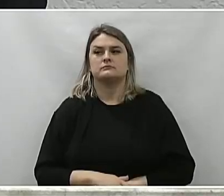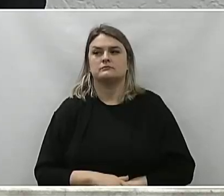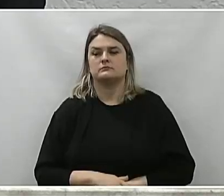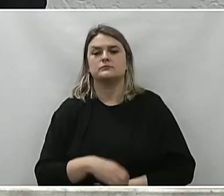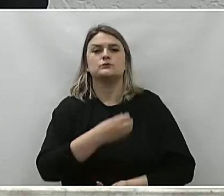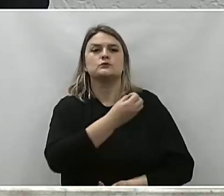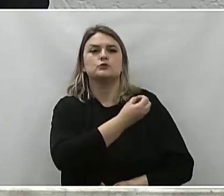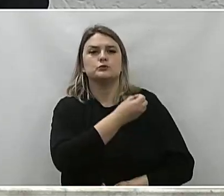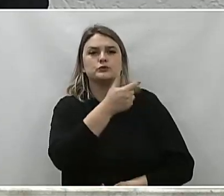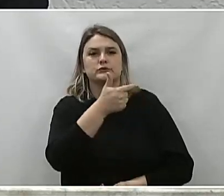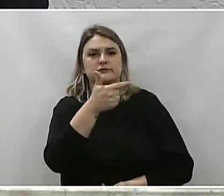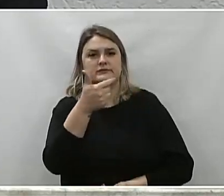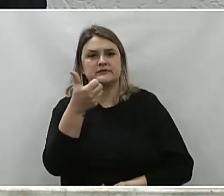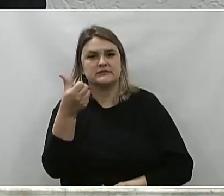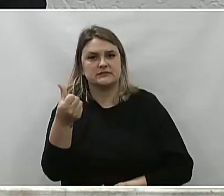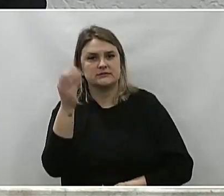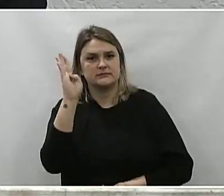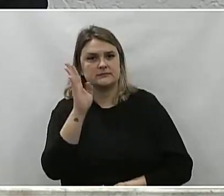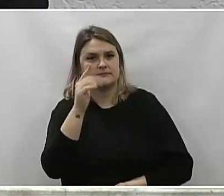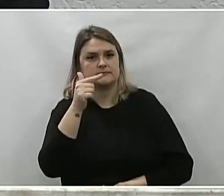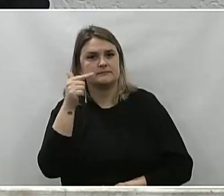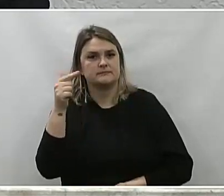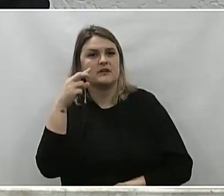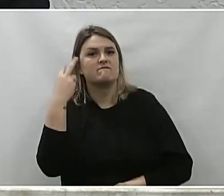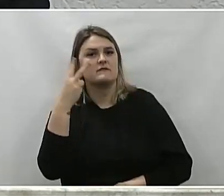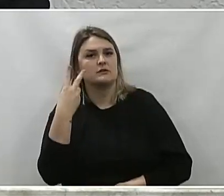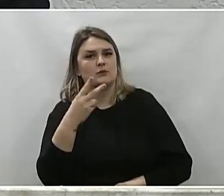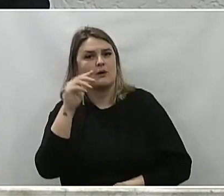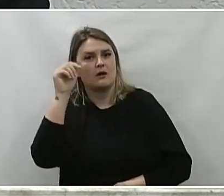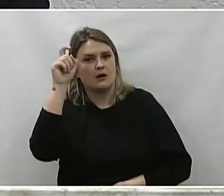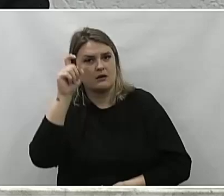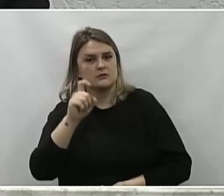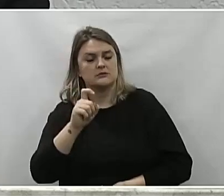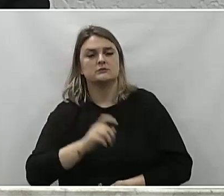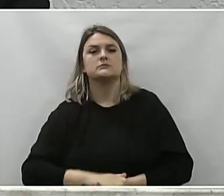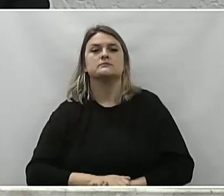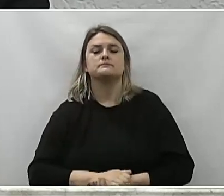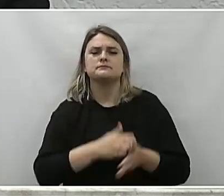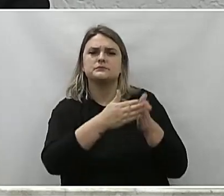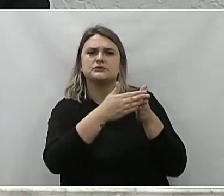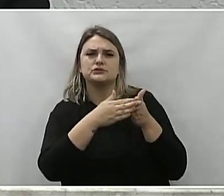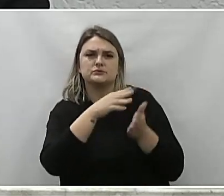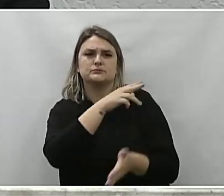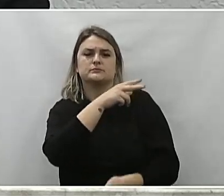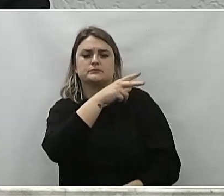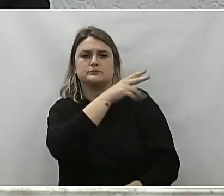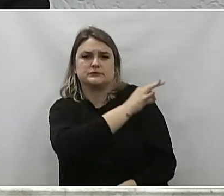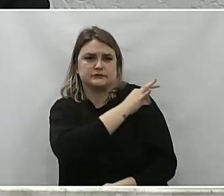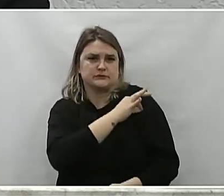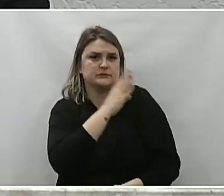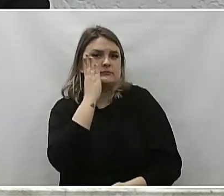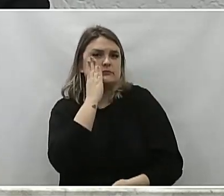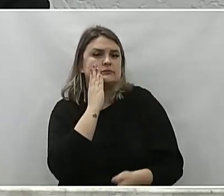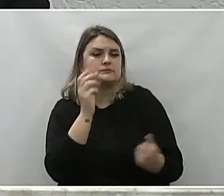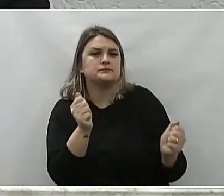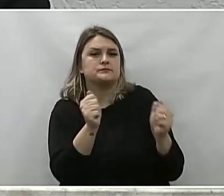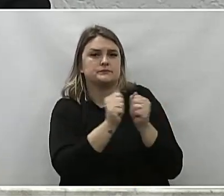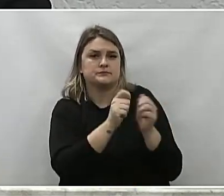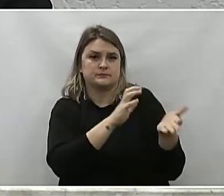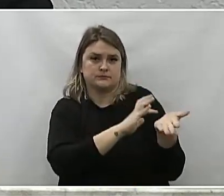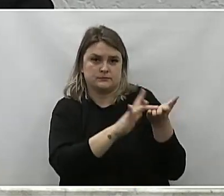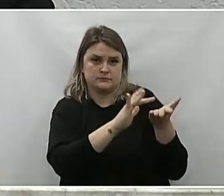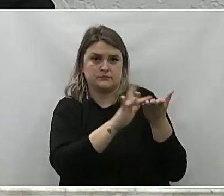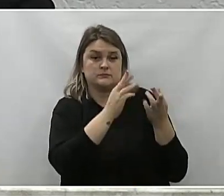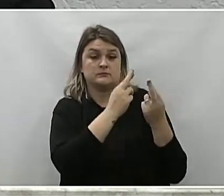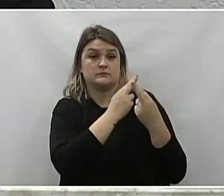número 226 de 2022 o vereador Alex de Anastácio é o Senhor Prefeito Municipal para que juntamente com a